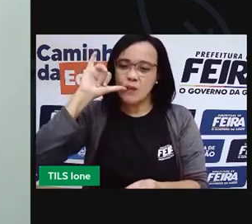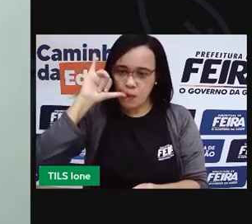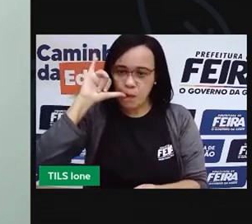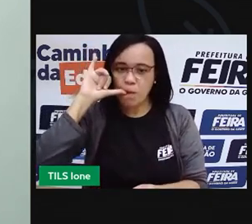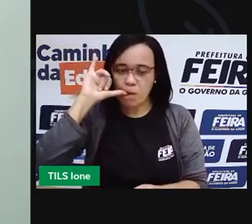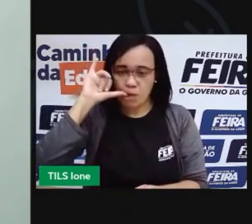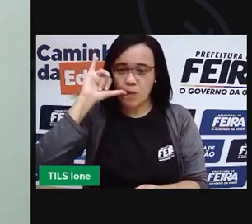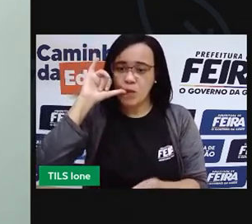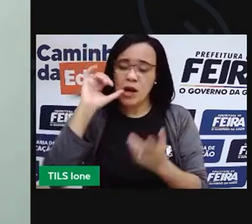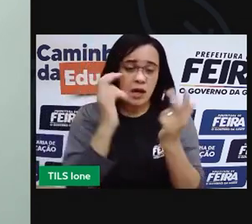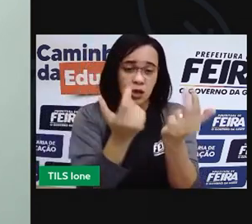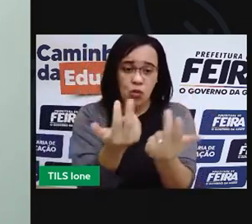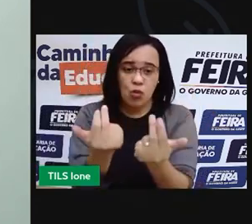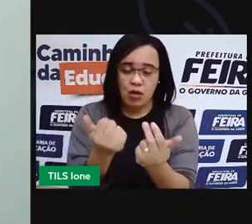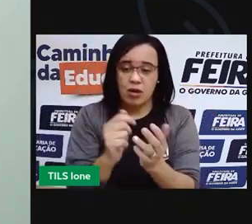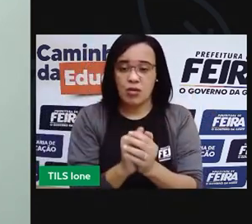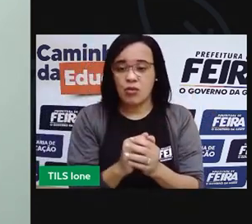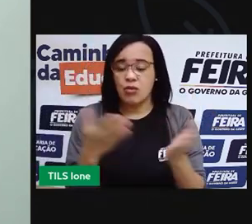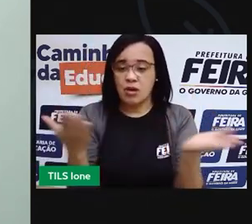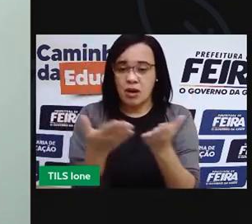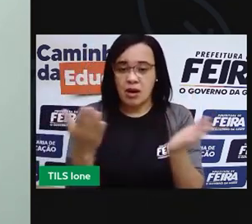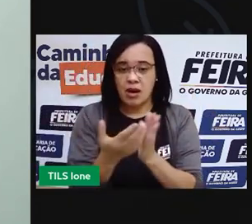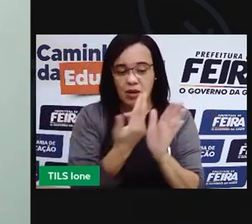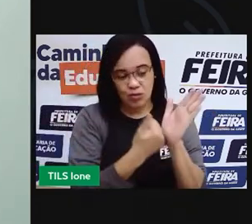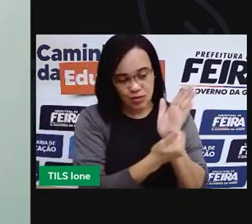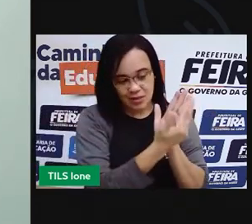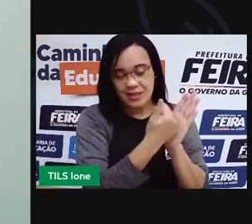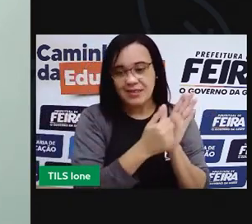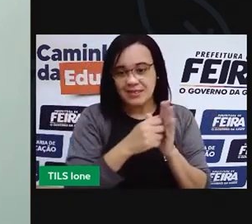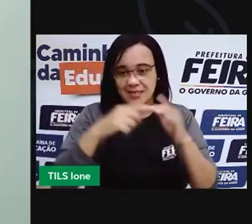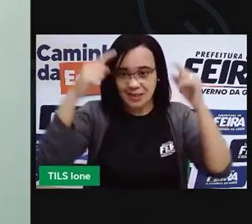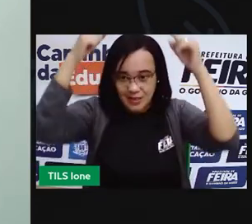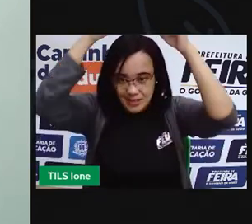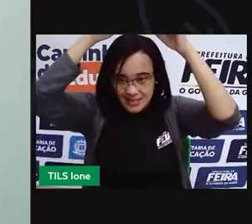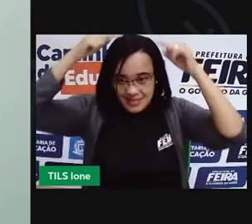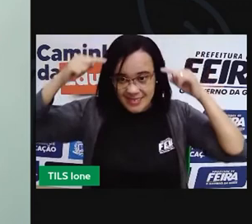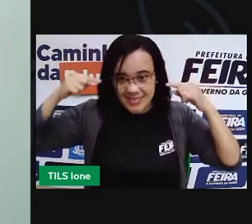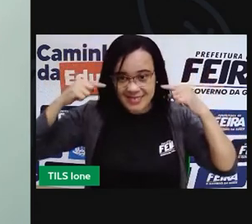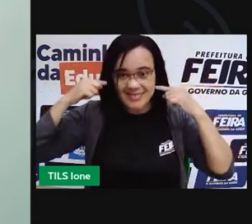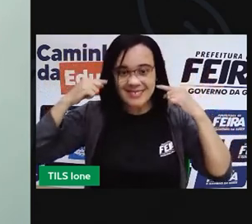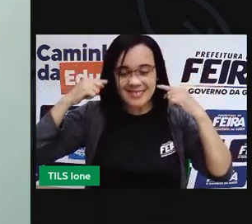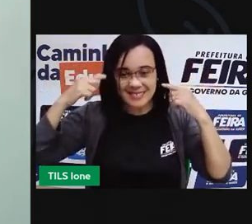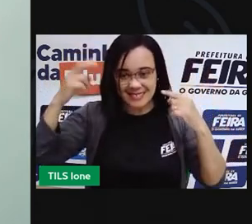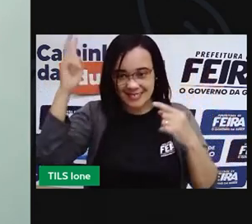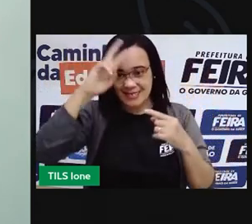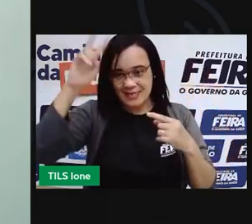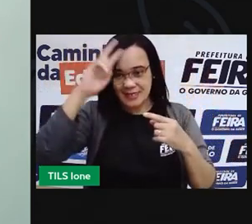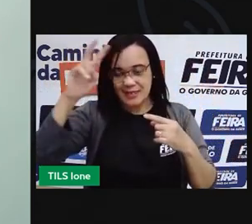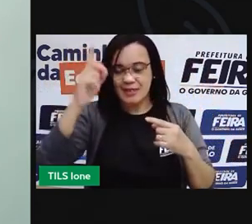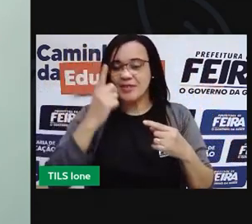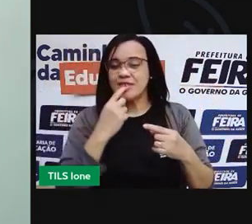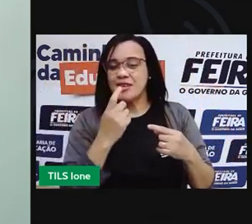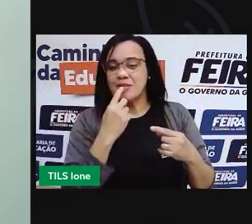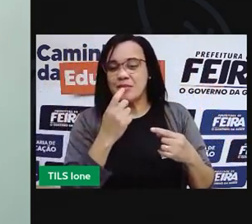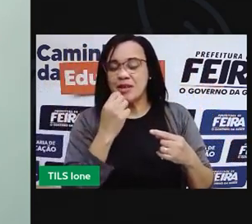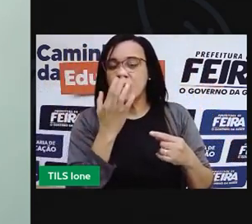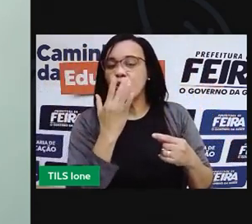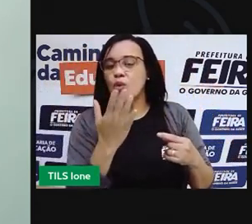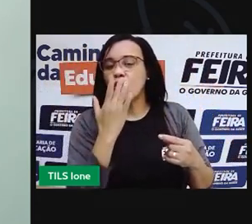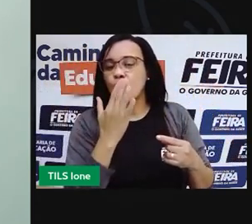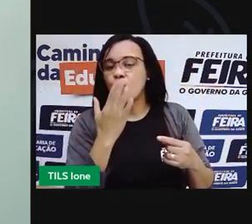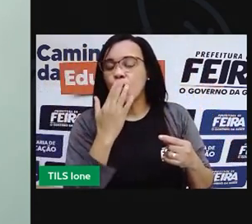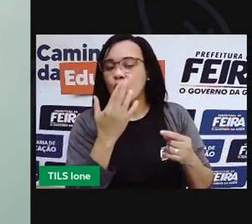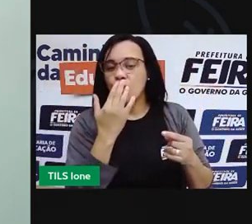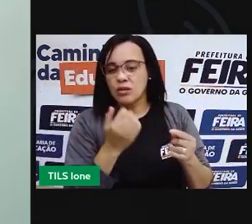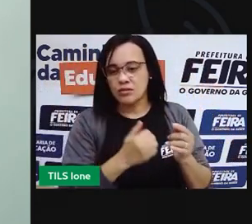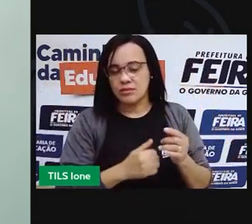personagem. Aqui é o gorro dele. O gorro dele é que ficou vermelho, então você vai pintar de vermelho. E